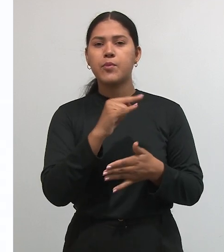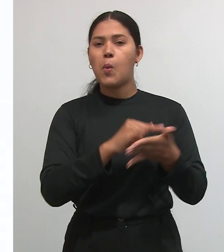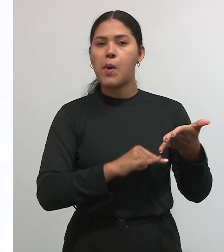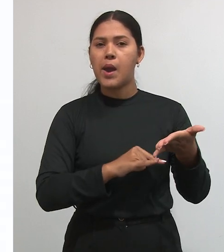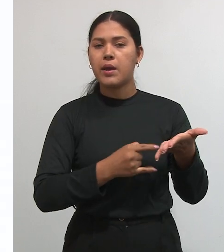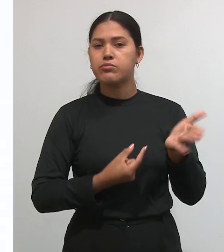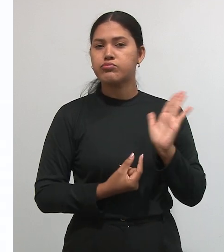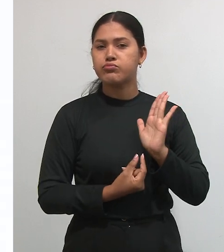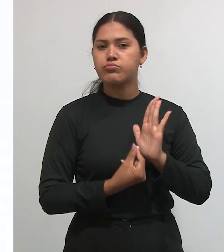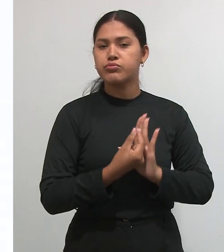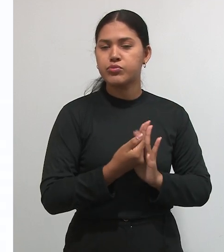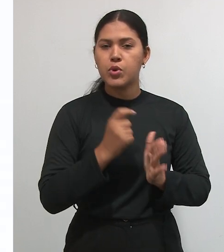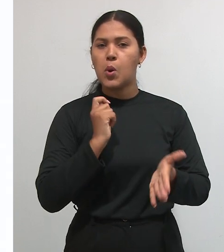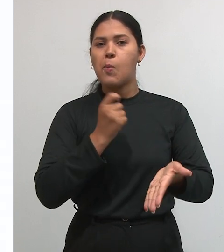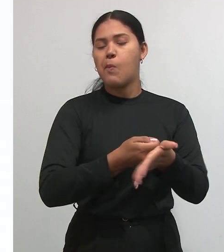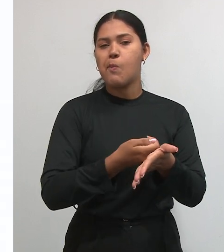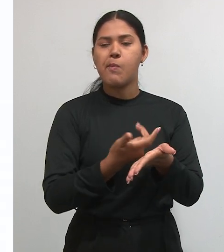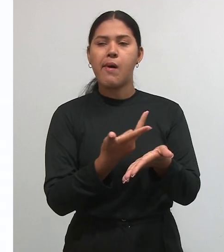de